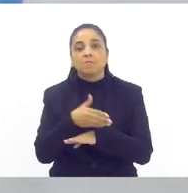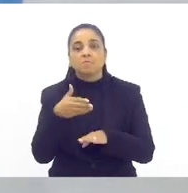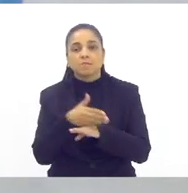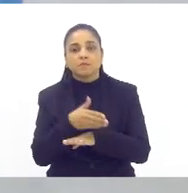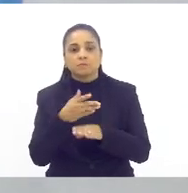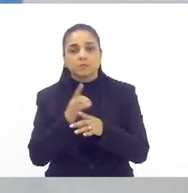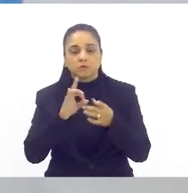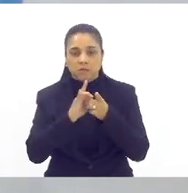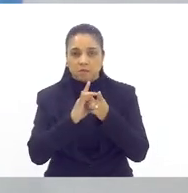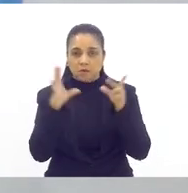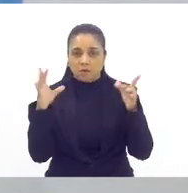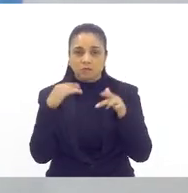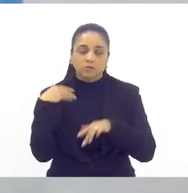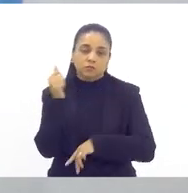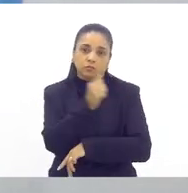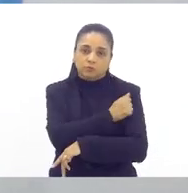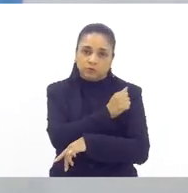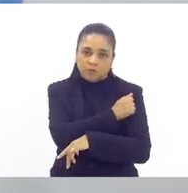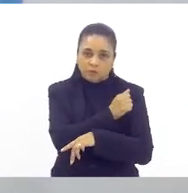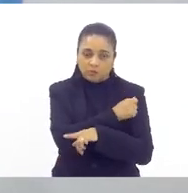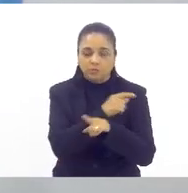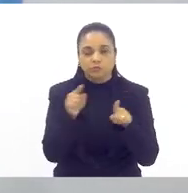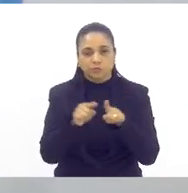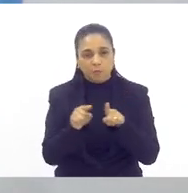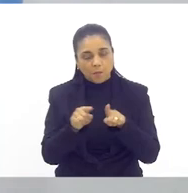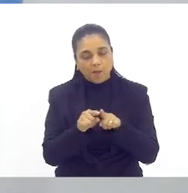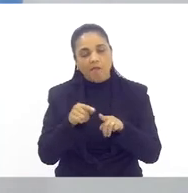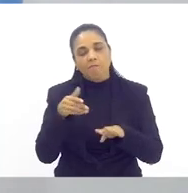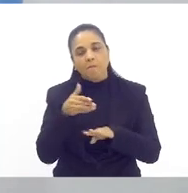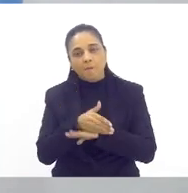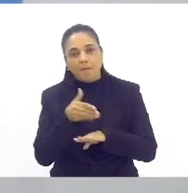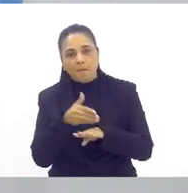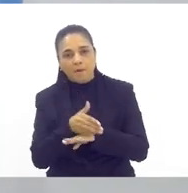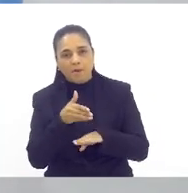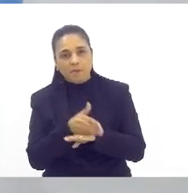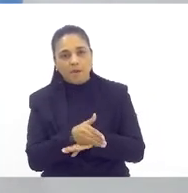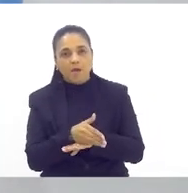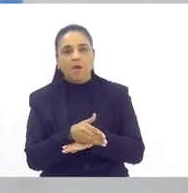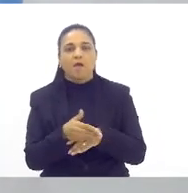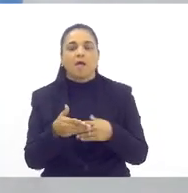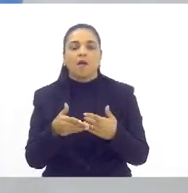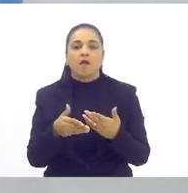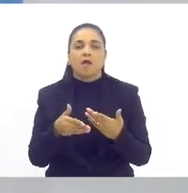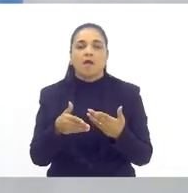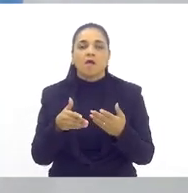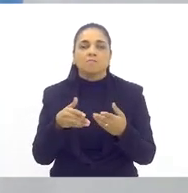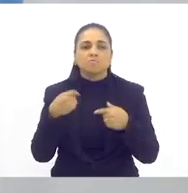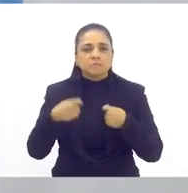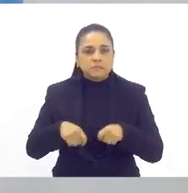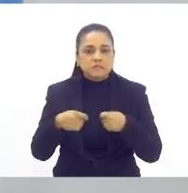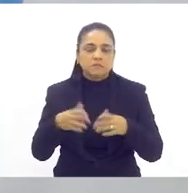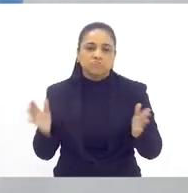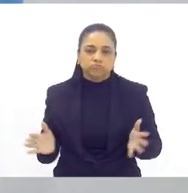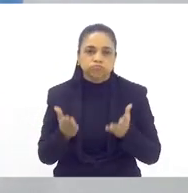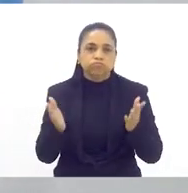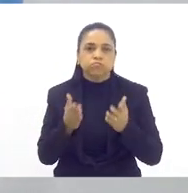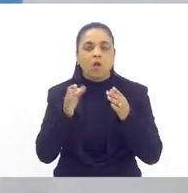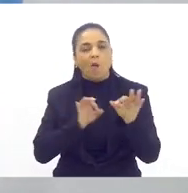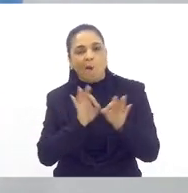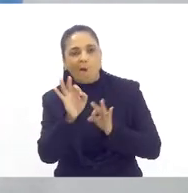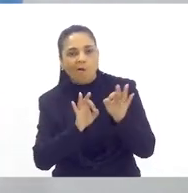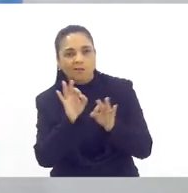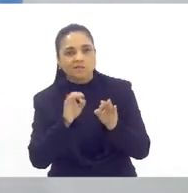democrática dos Estudantes vamos participação dos Estudantes aqui a demanda dos Estudantes né a gente precisa incentivar a organização